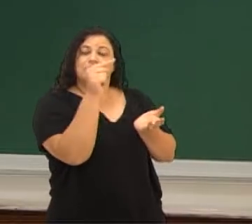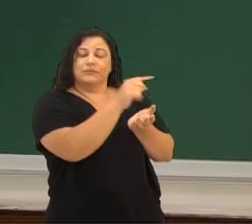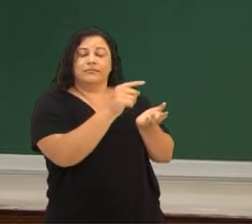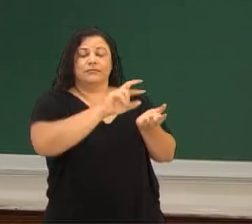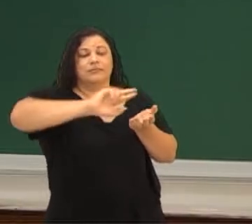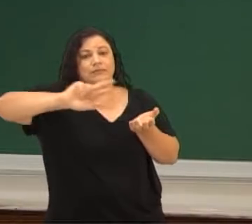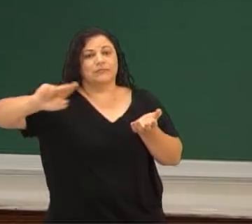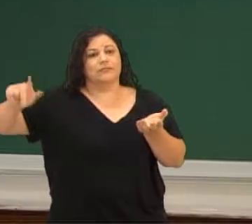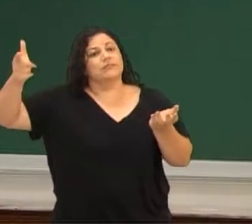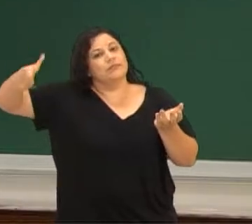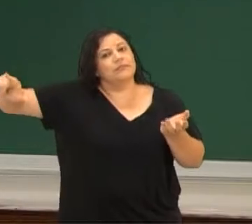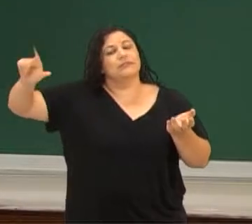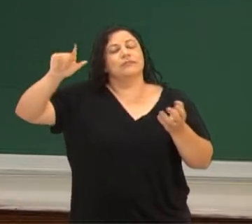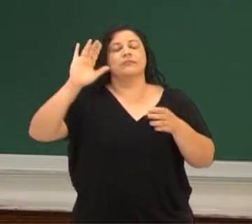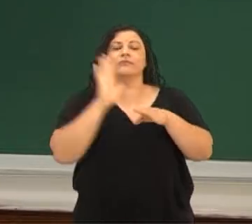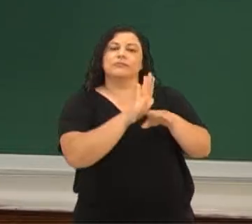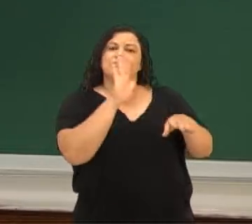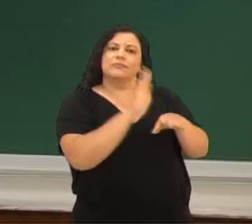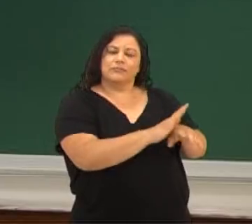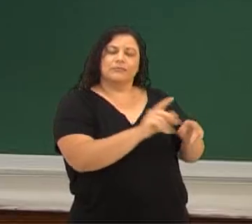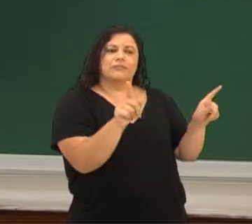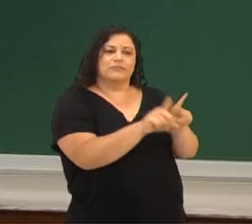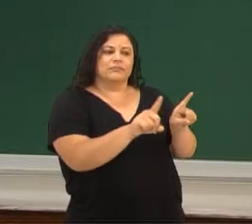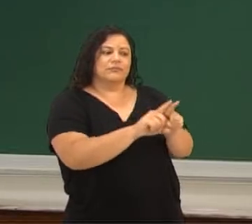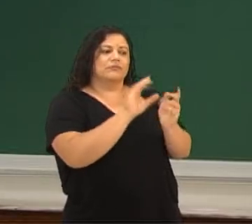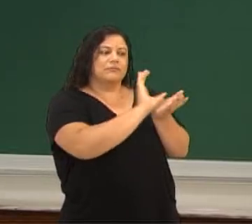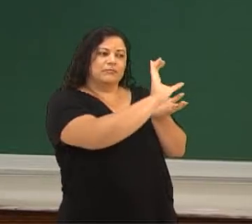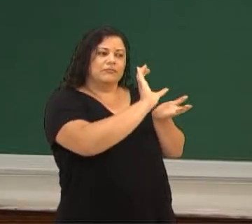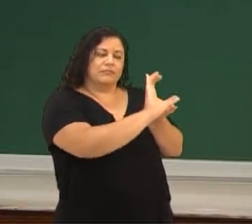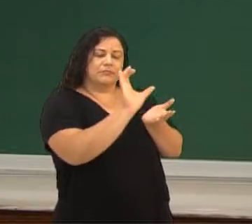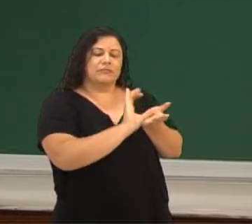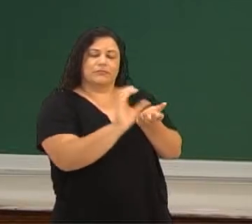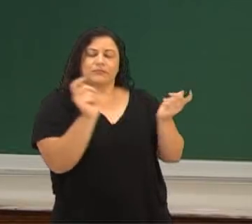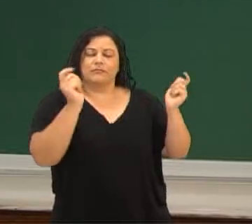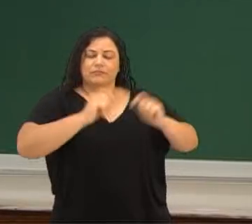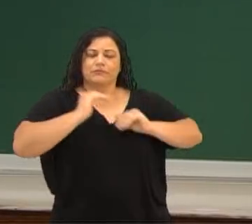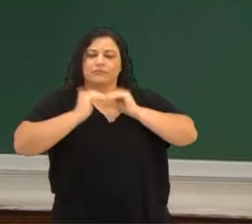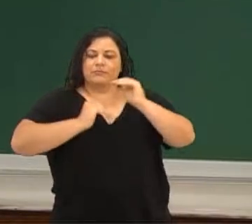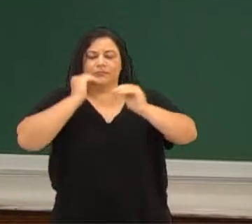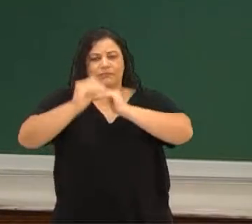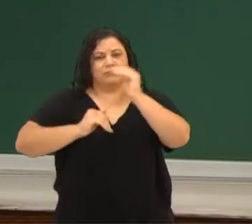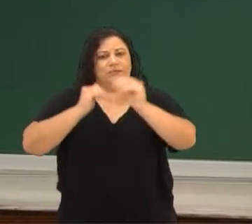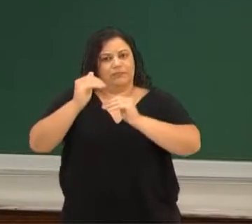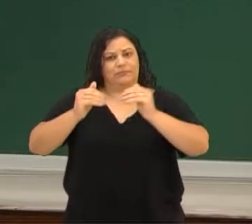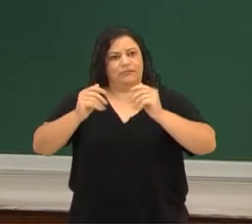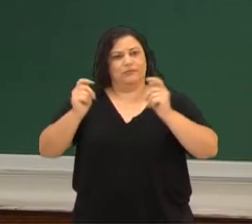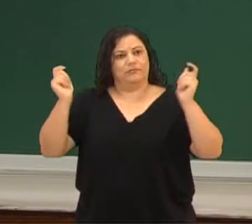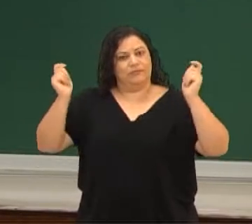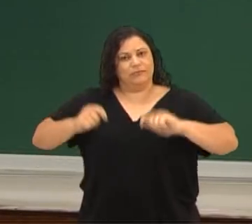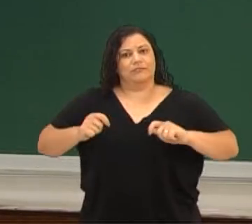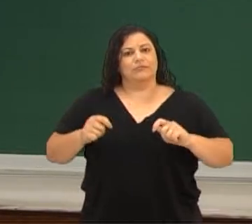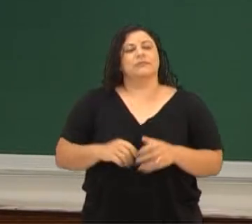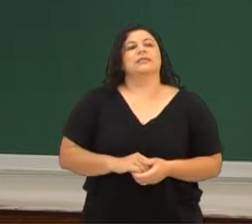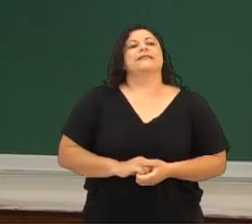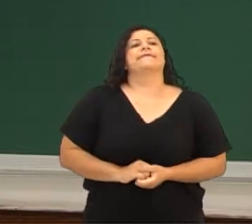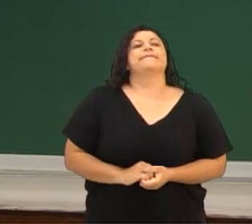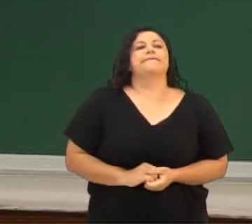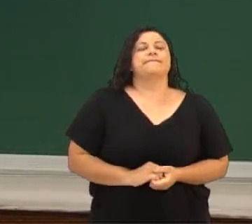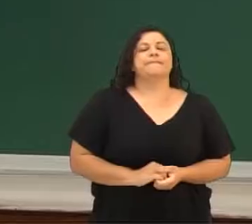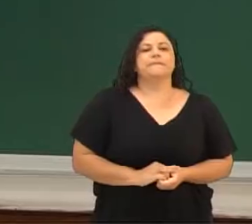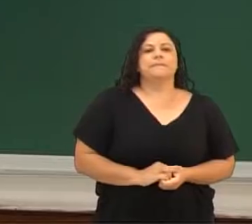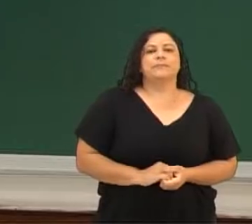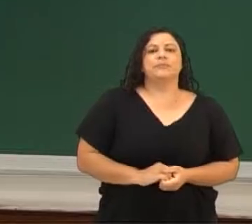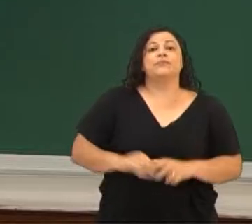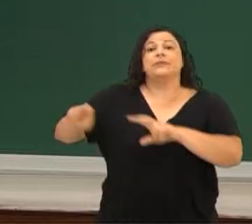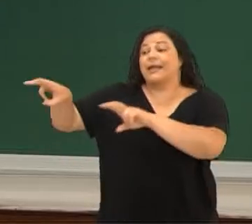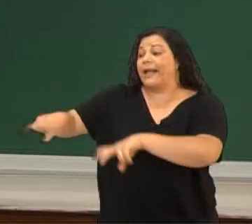fora as que já estavam sendo desenvolvidas lá, que tem uma grande expressividade lá para o povo africano.